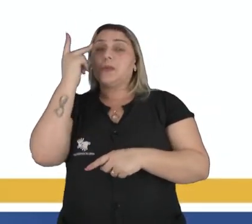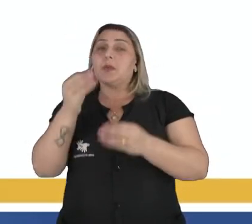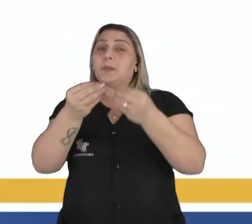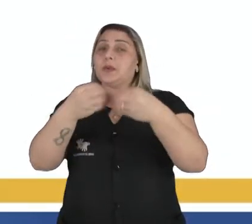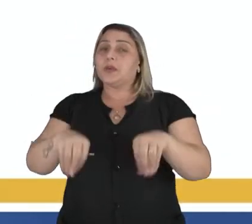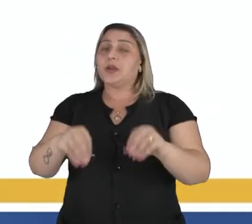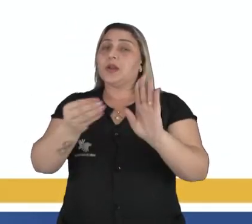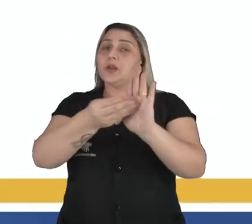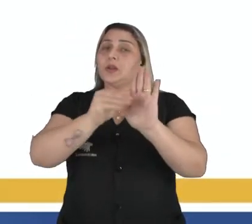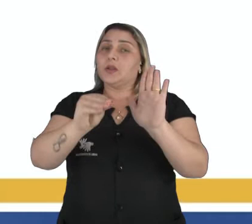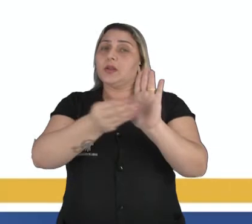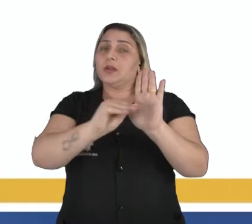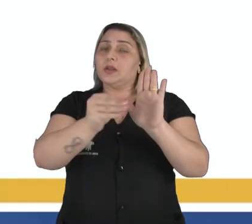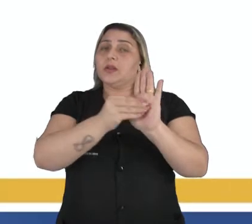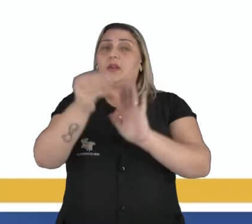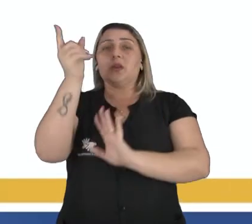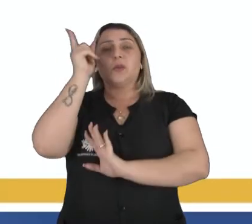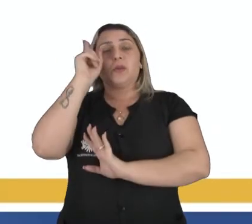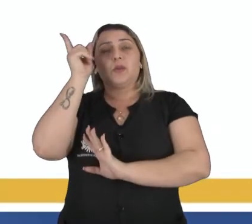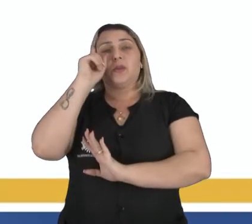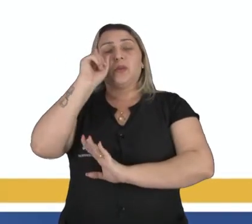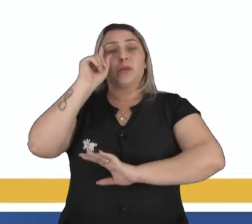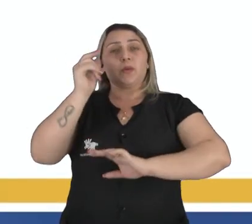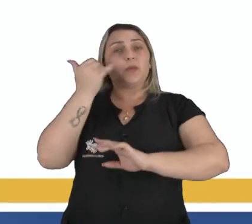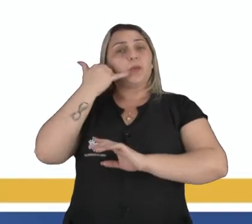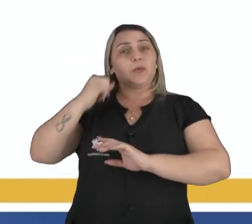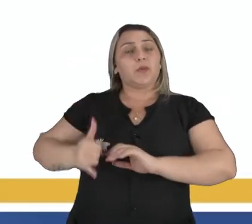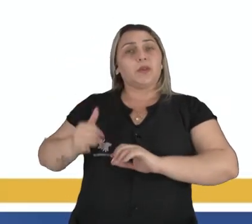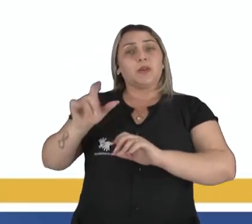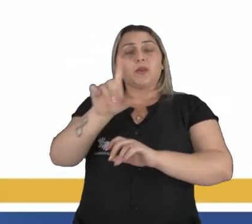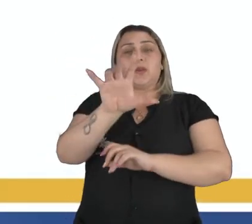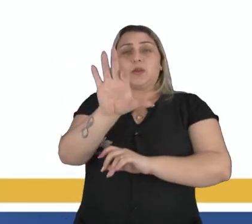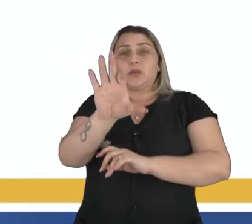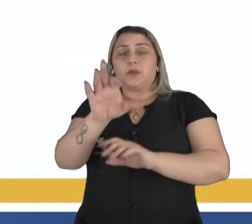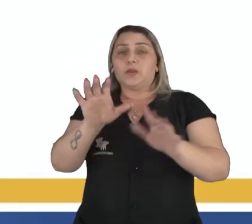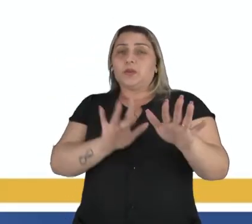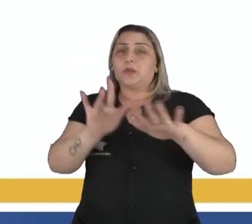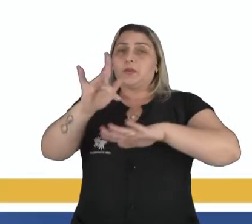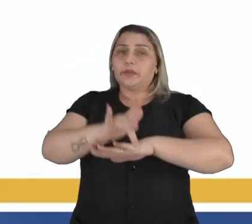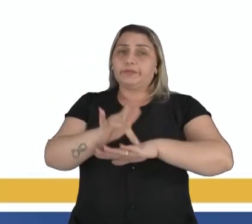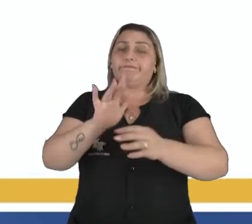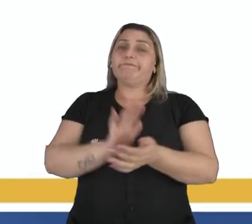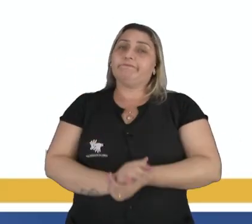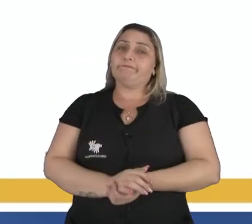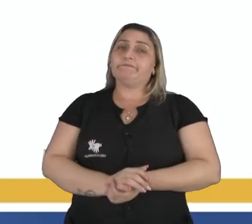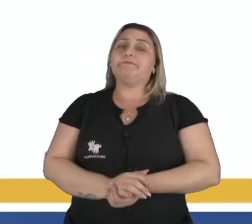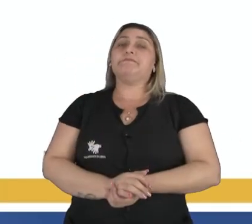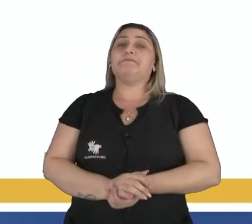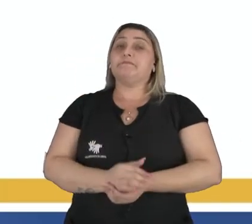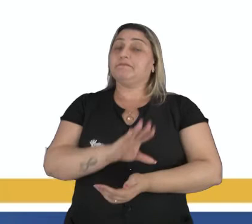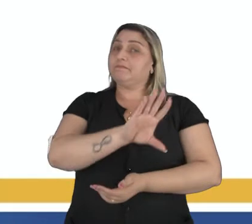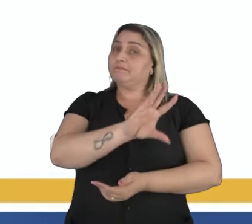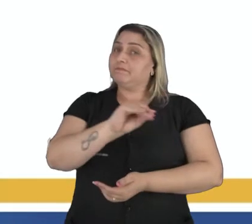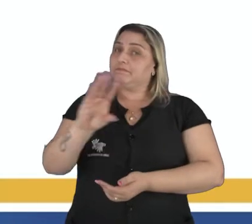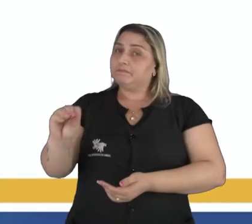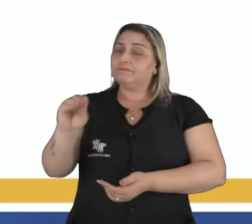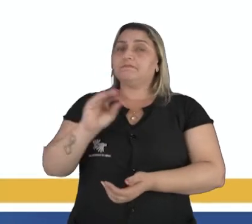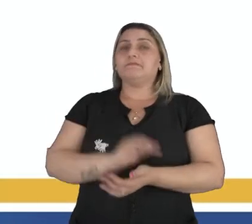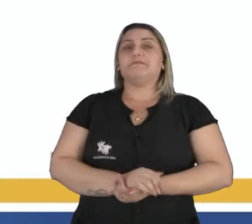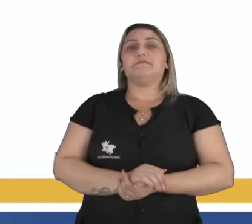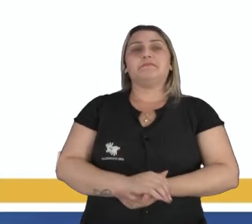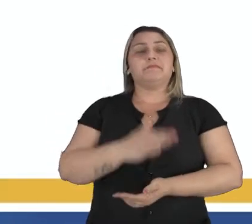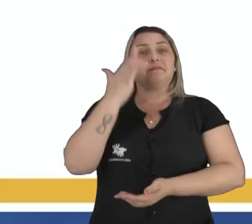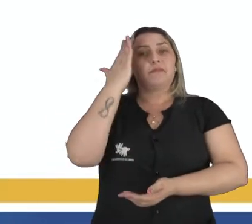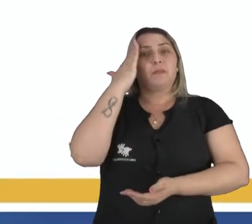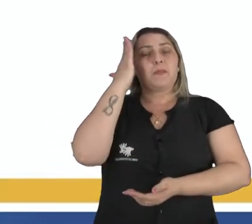afetadas com essa mídia que ficam ali o dia todo né no celular no Instagram nas redes sociais são os adolescentes gente que a